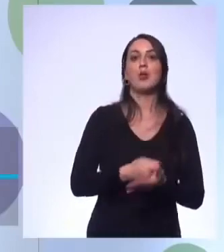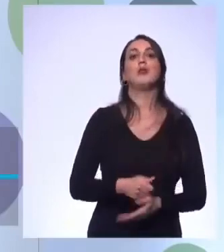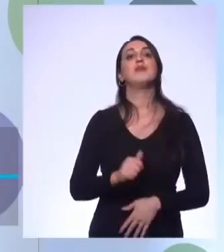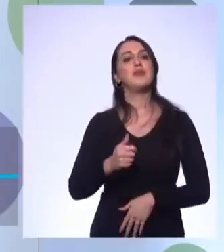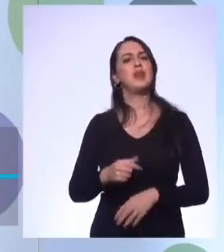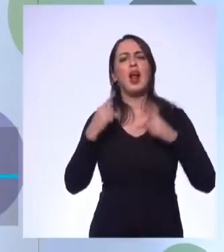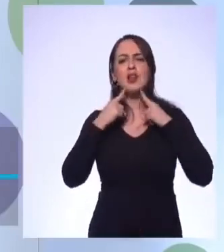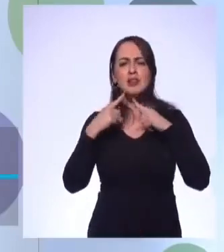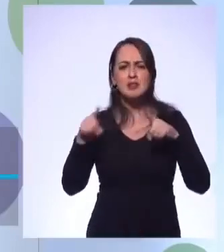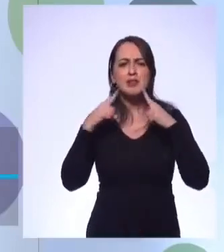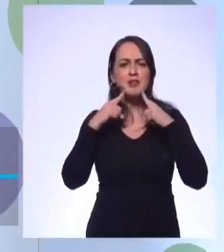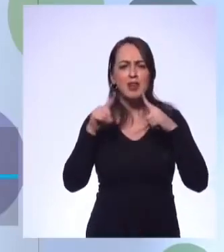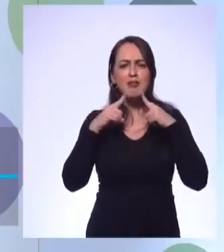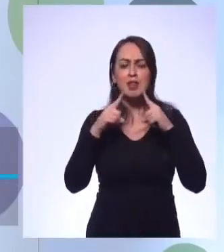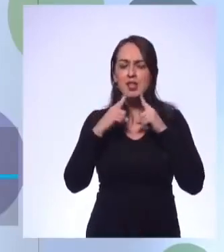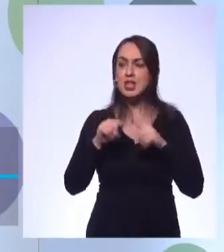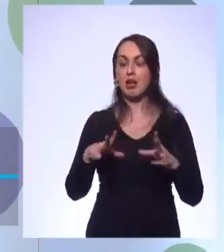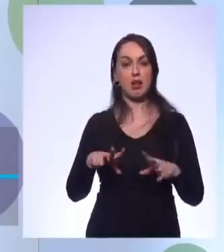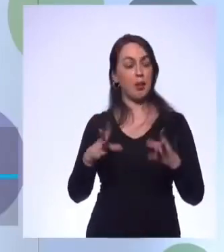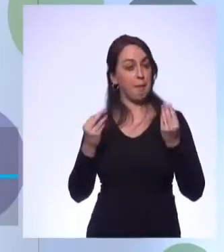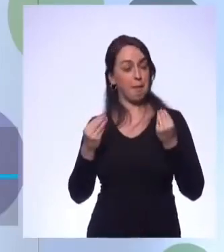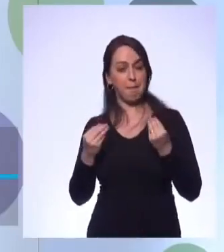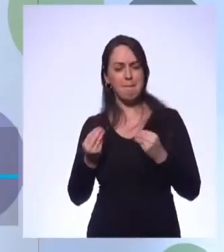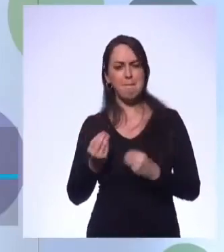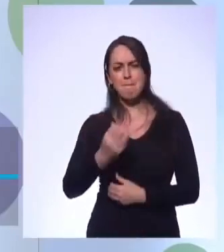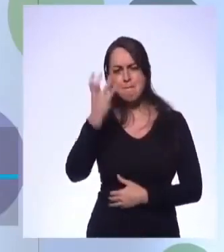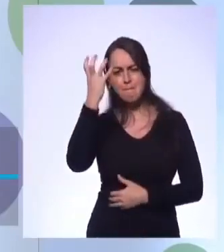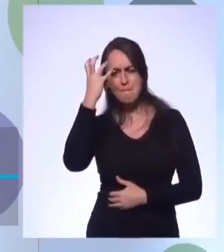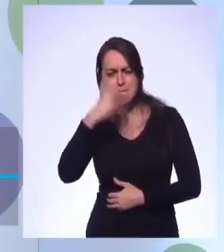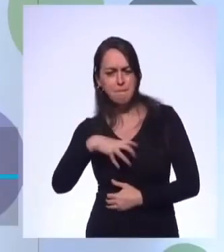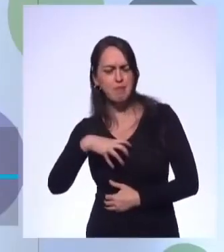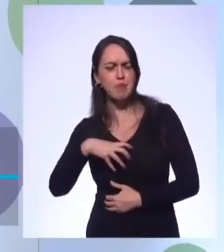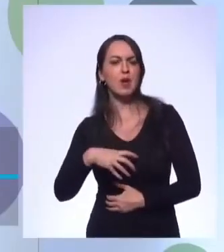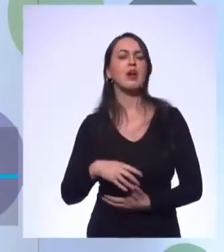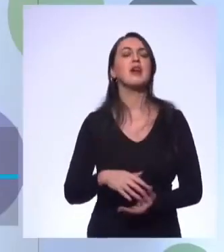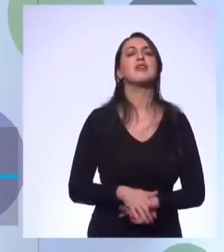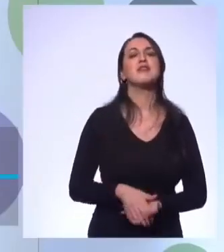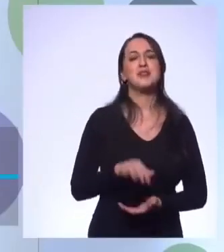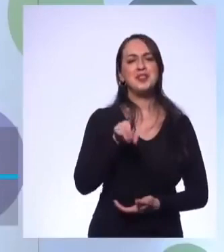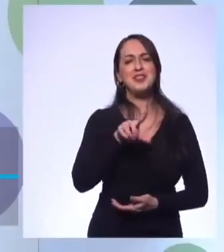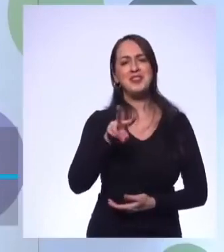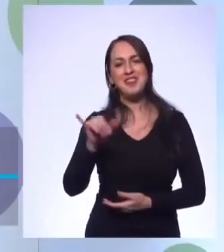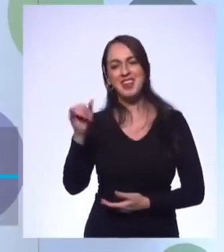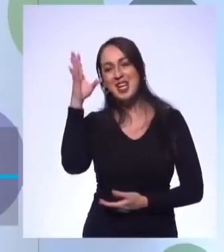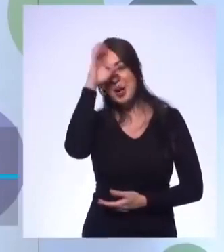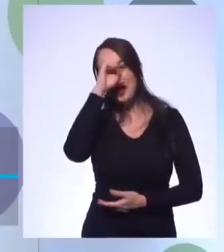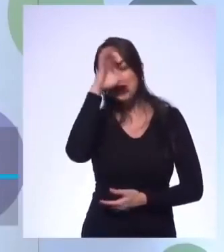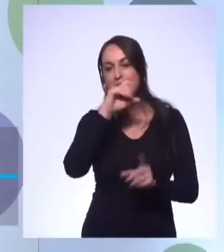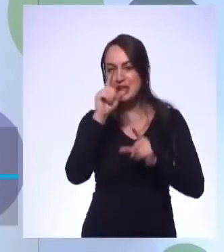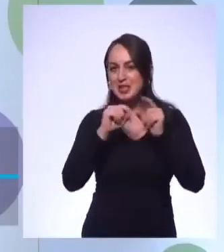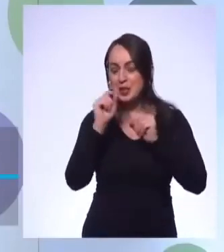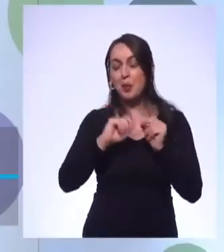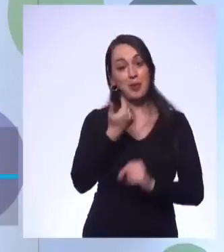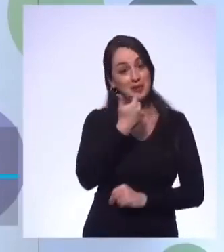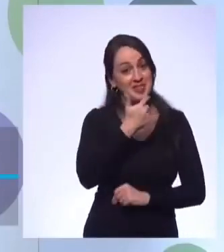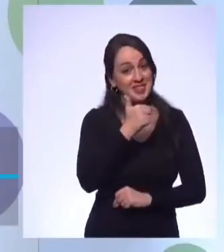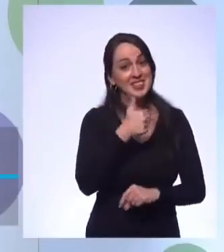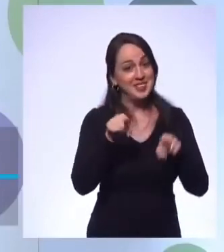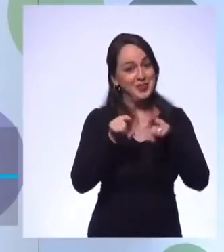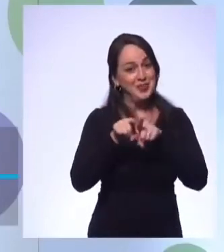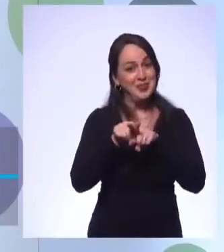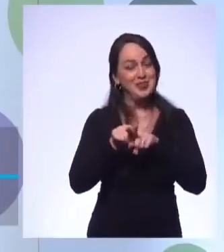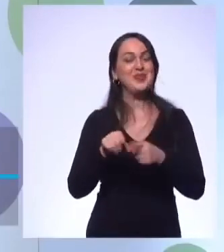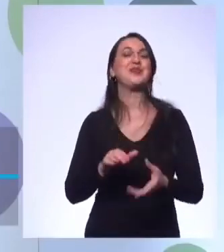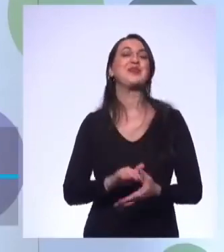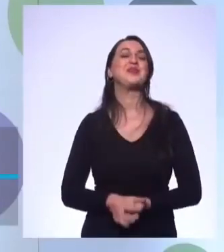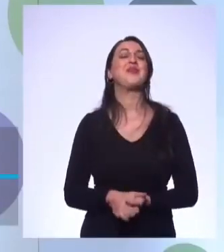muito, assim, armada para reivindicar. E aí, vocês vão aprender um pouco com essa senhora, e é hilário, é engraçadíssimo. O